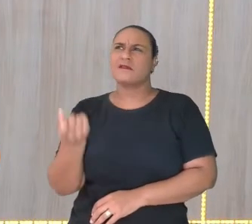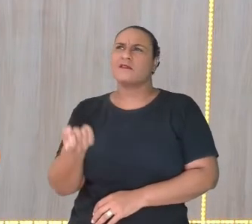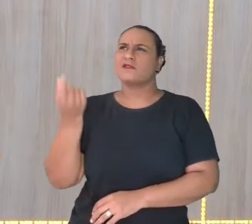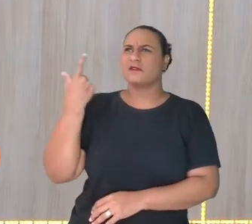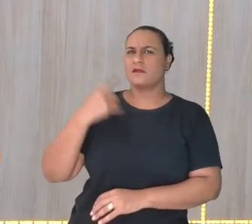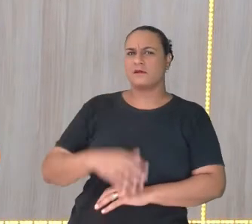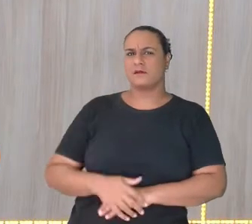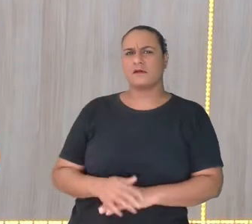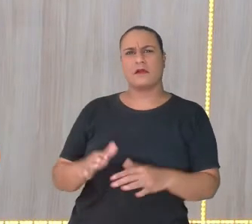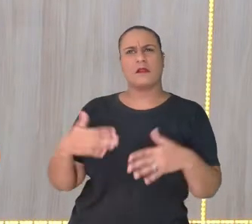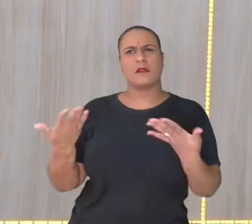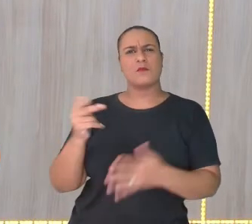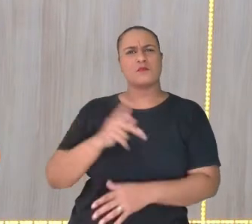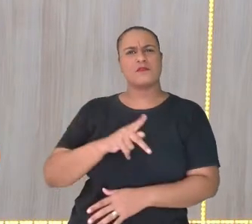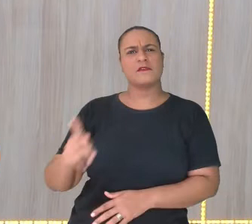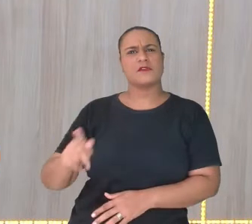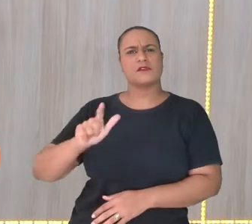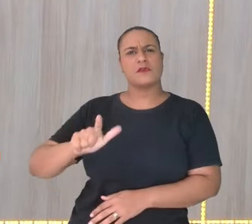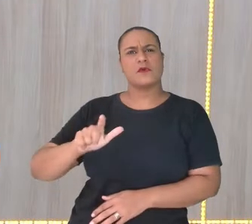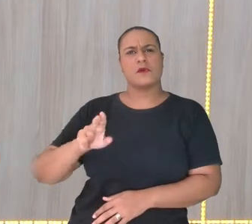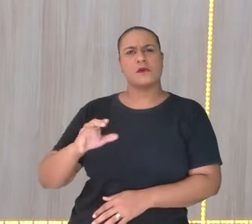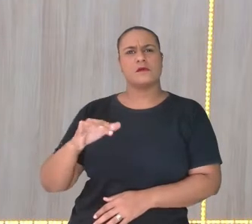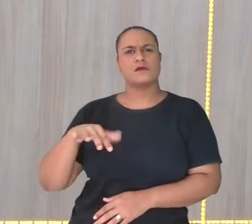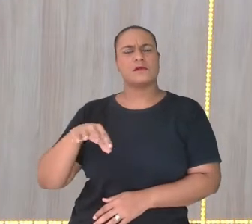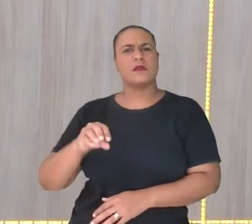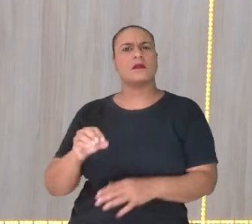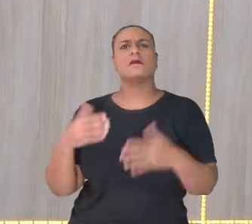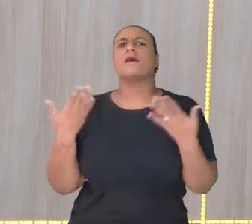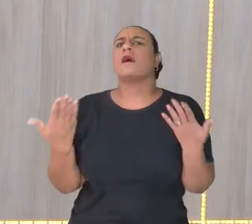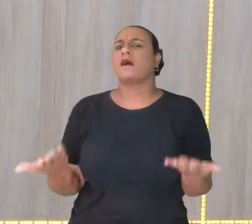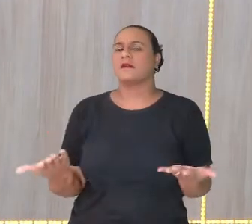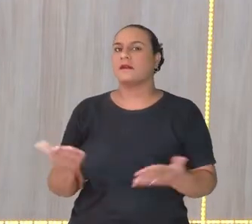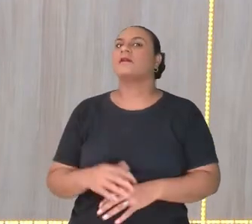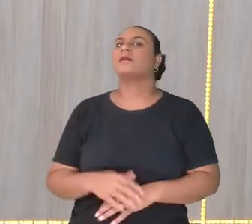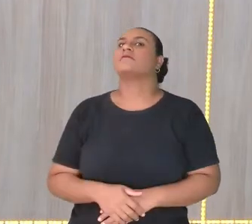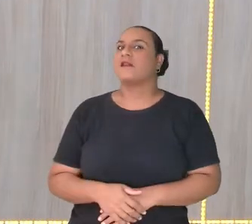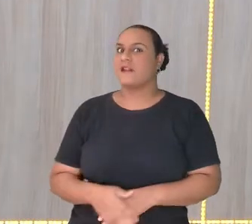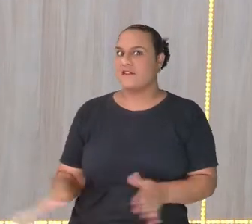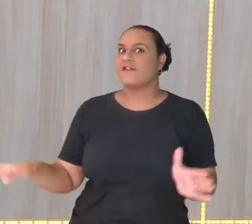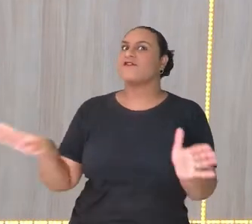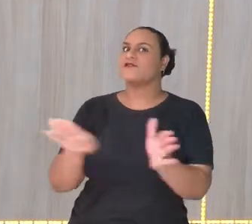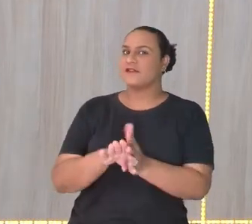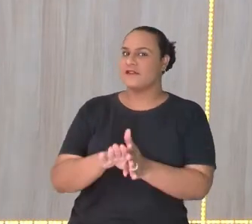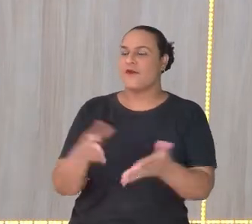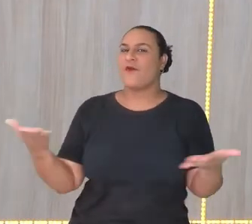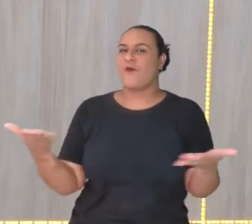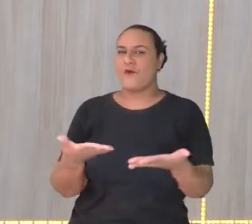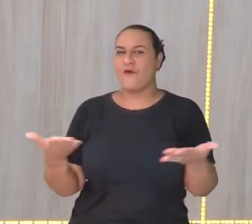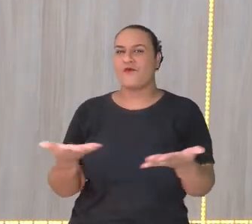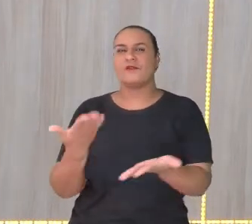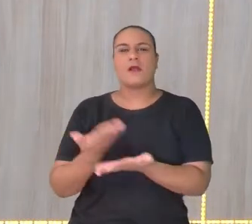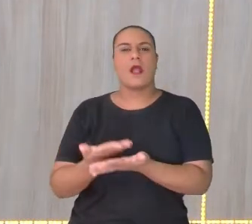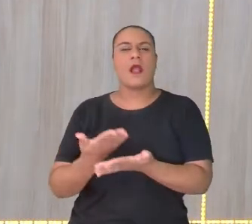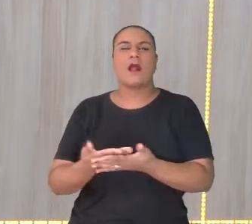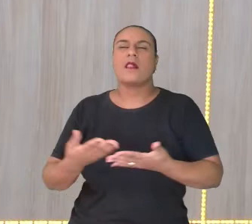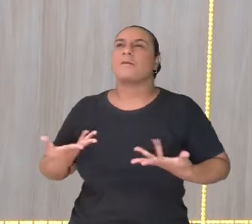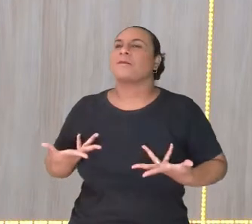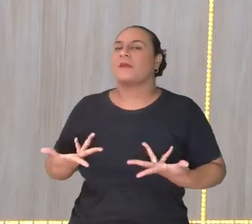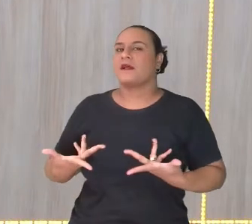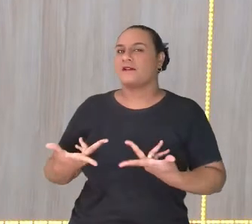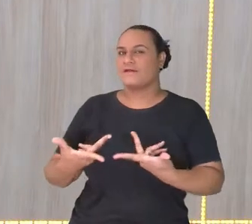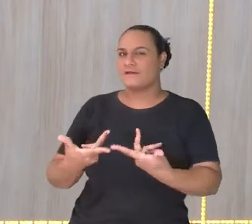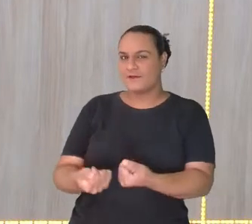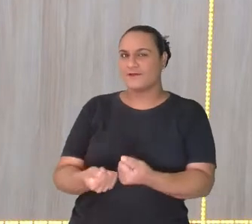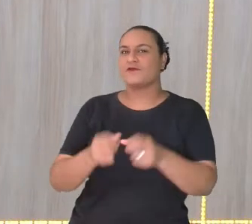né? Cadê o professor Luciano? Ele vai chegar já aqui. Hoje a aula está maravilhosa.